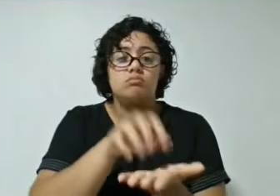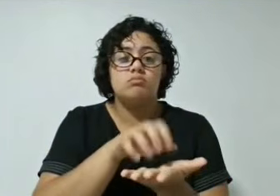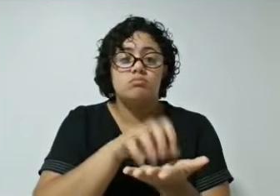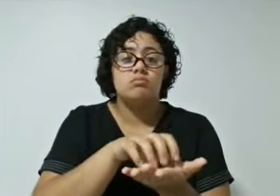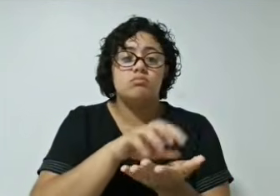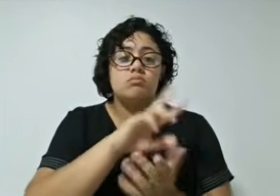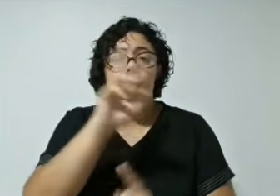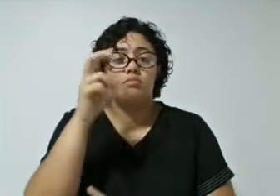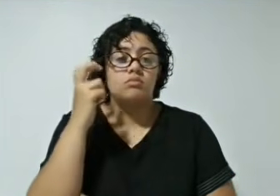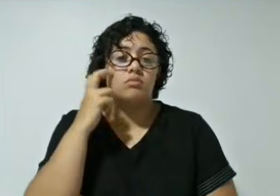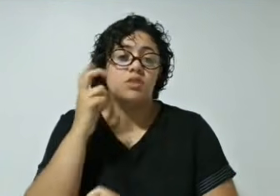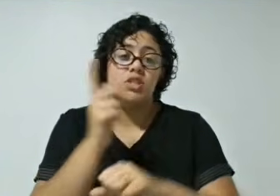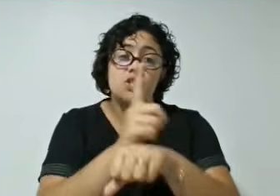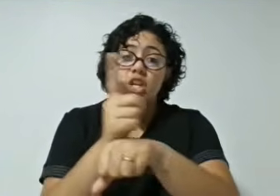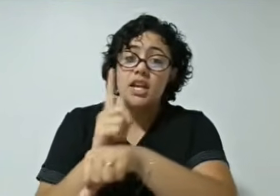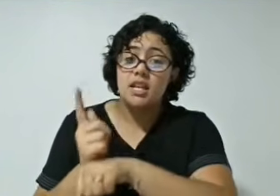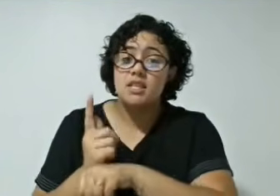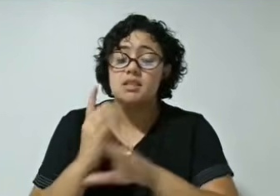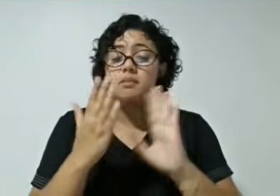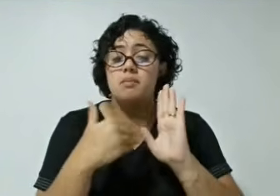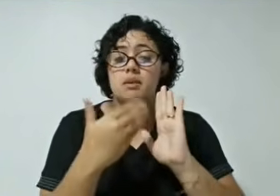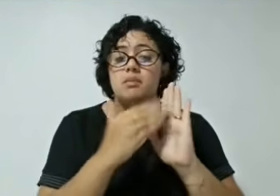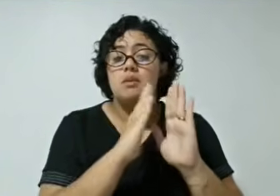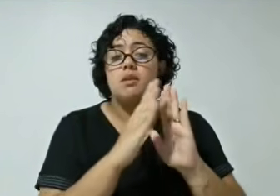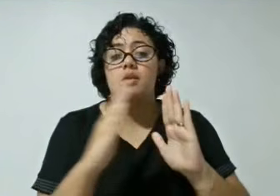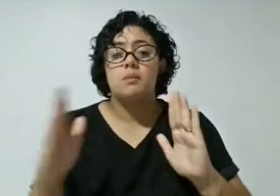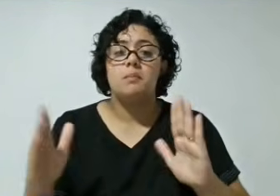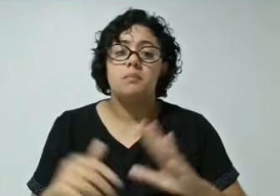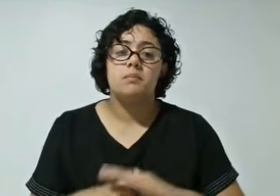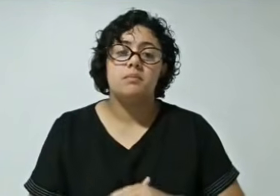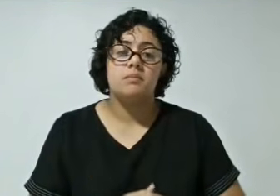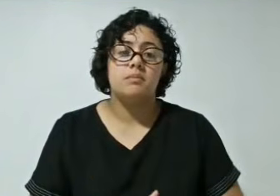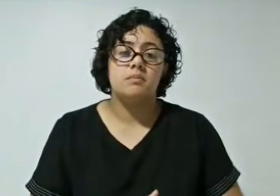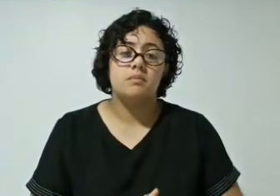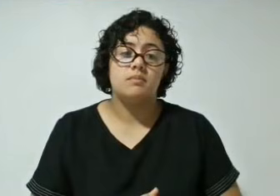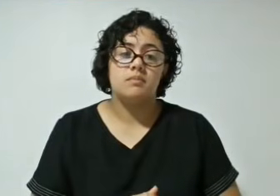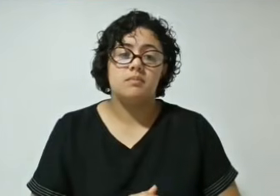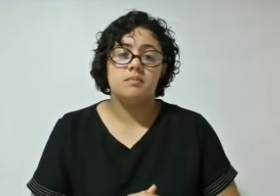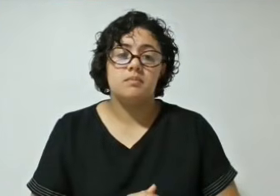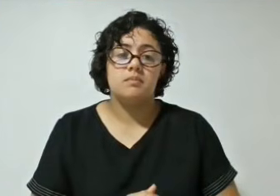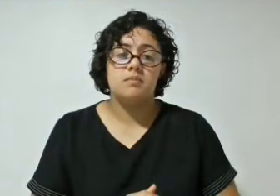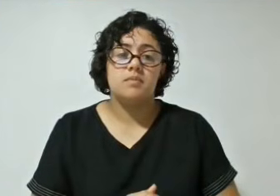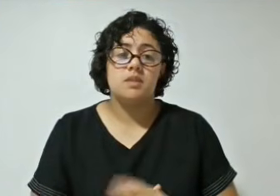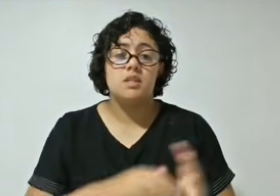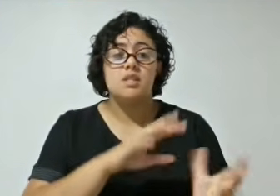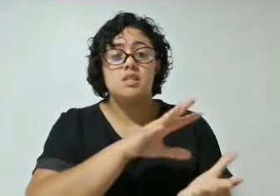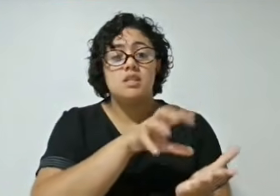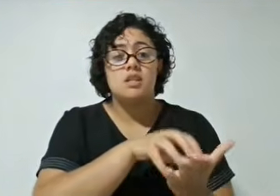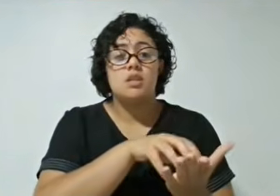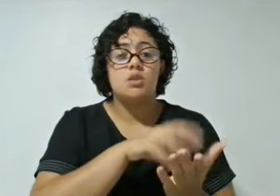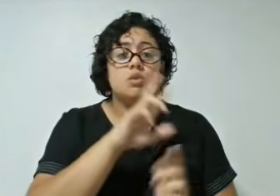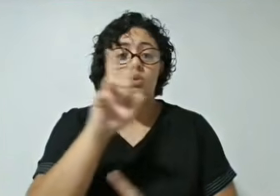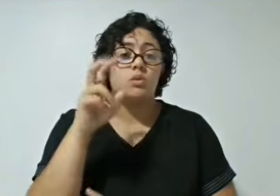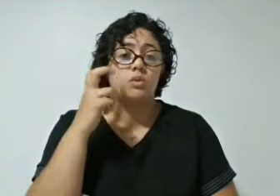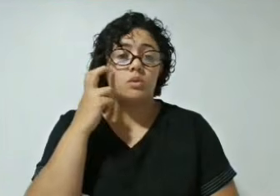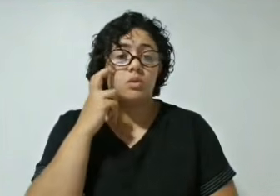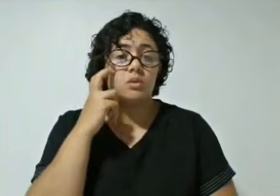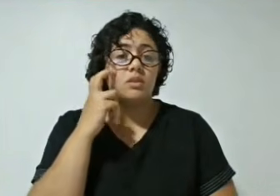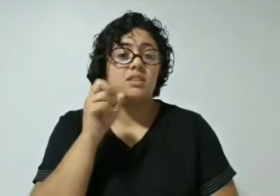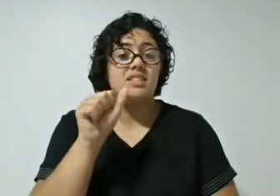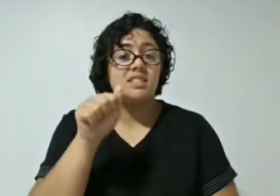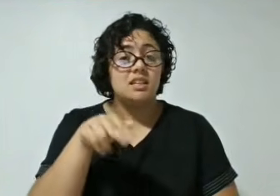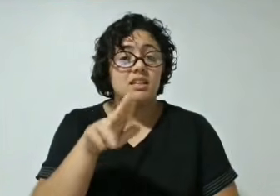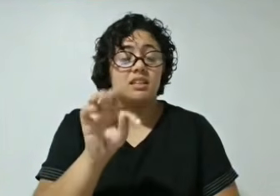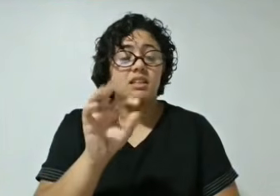de bibliotecas. E entre os centros culturais que eu trabalhei, eu entrei no Vila Santa Rita, lá no